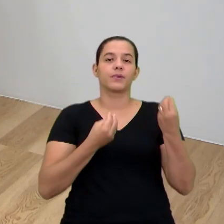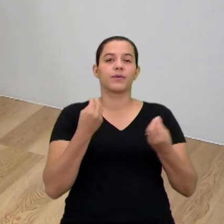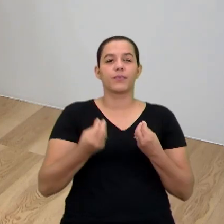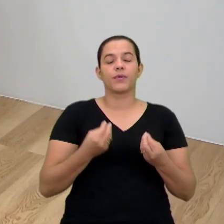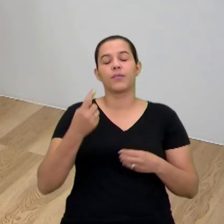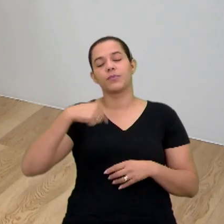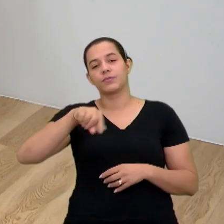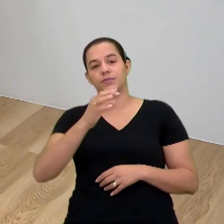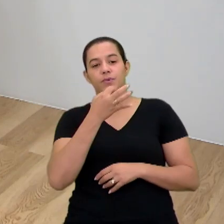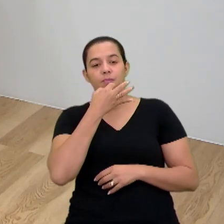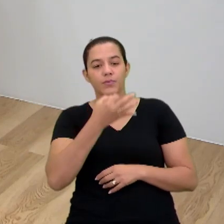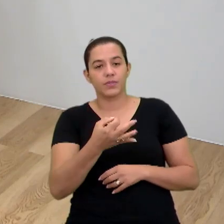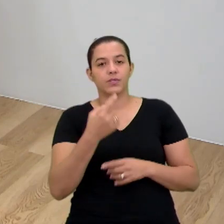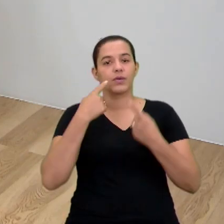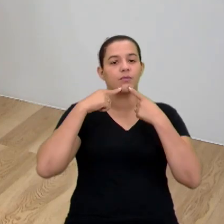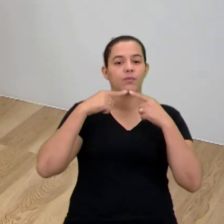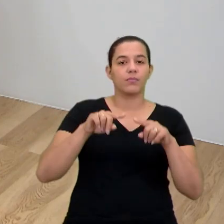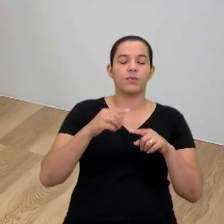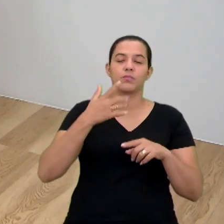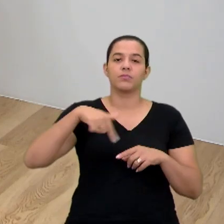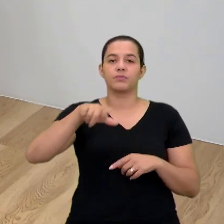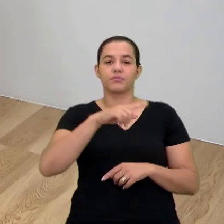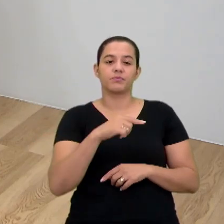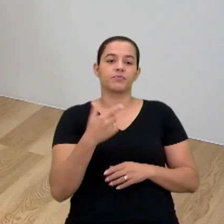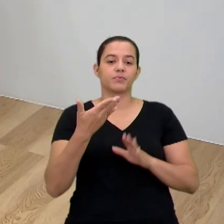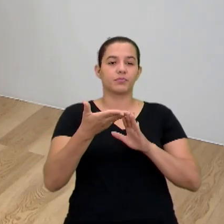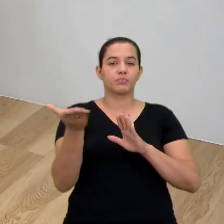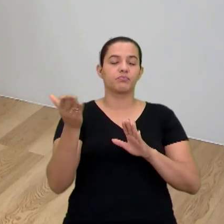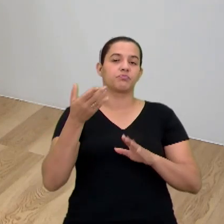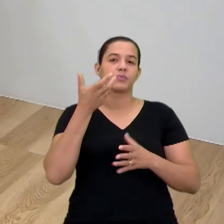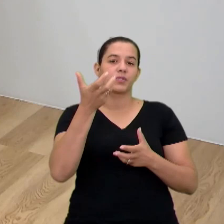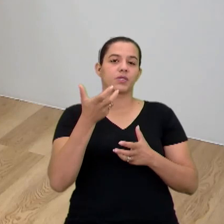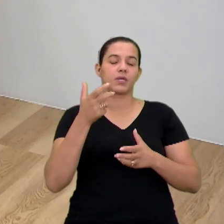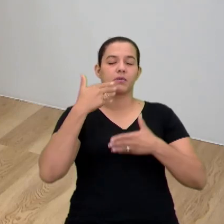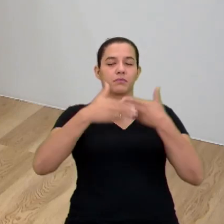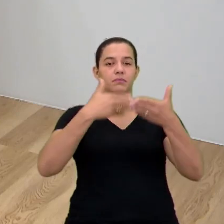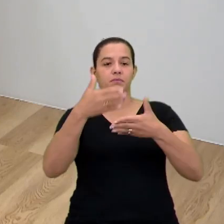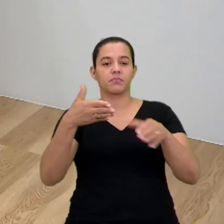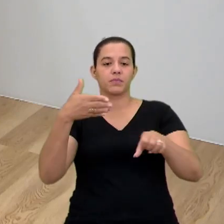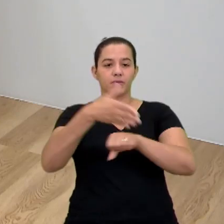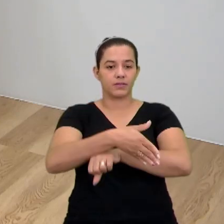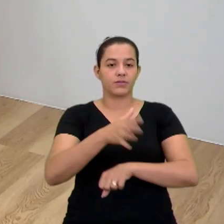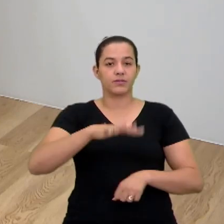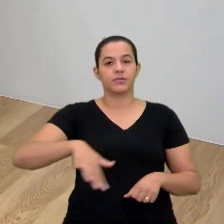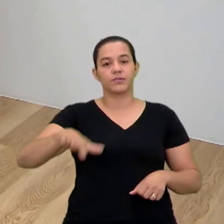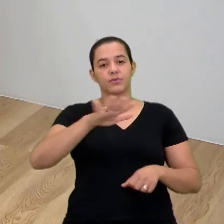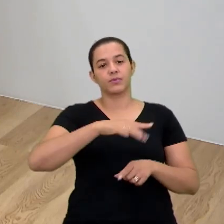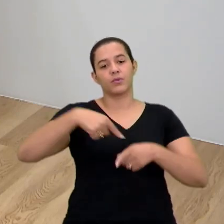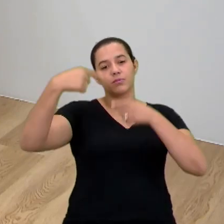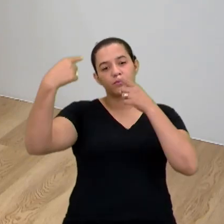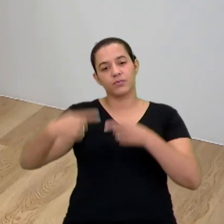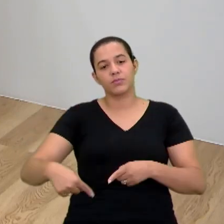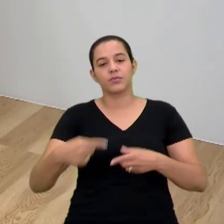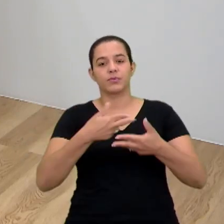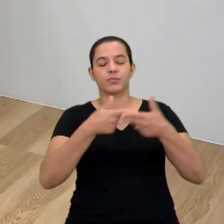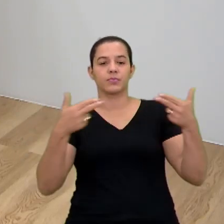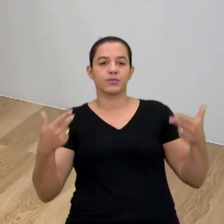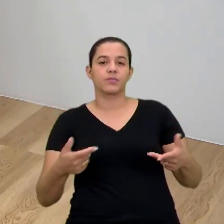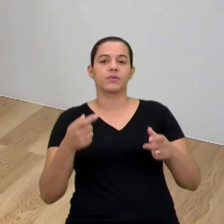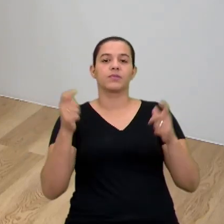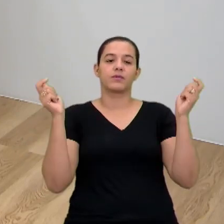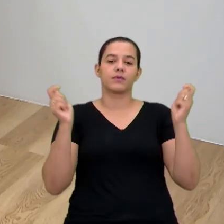o seu palpite, um palpite que seja, que intervenha mesmo nos processos de calendário esportivo, de modalidades esportivas